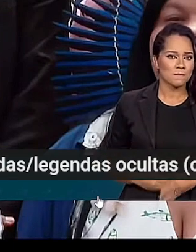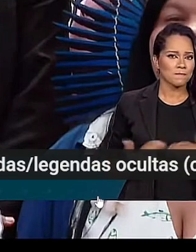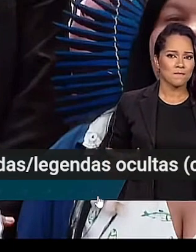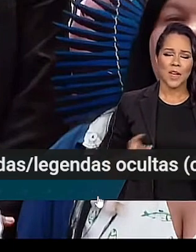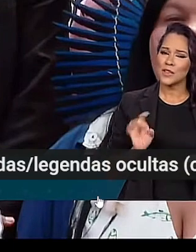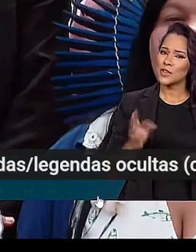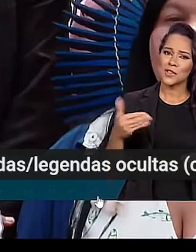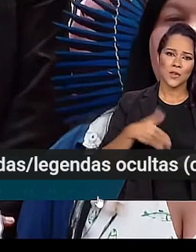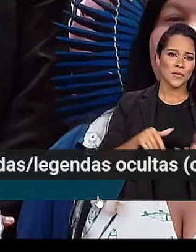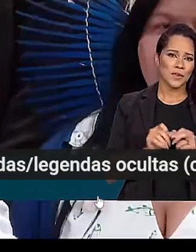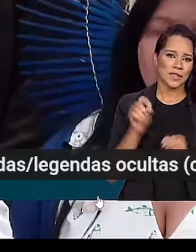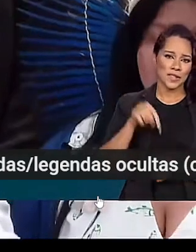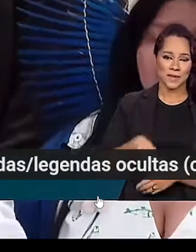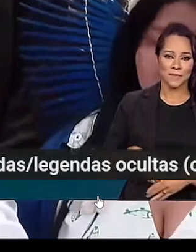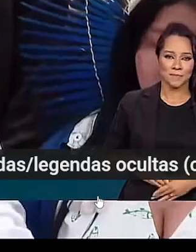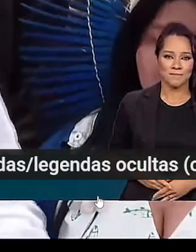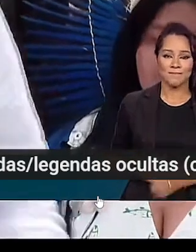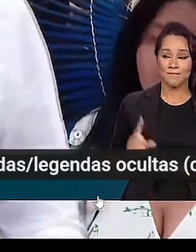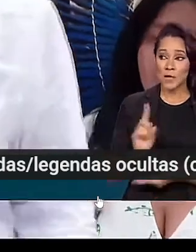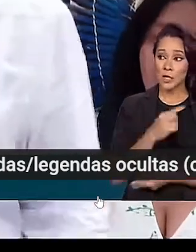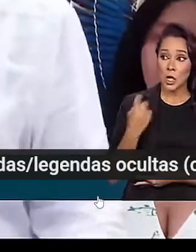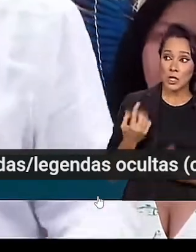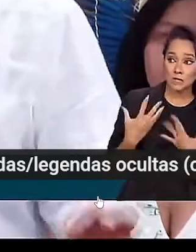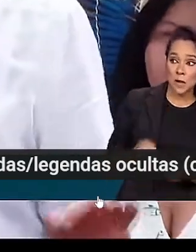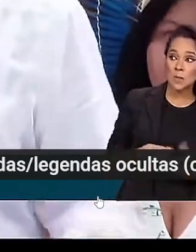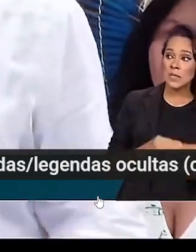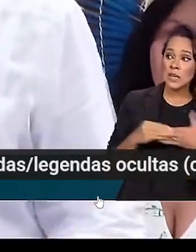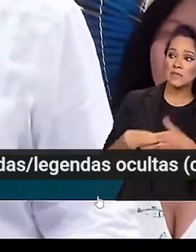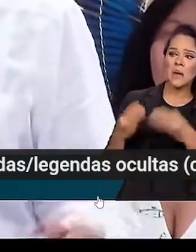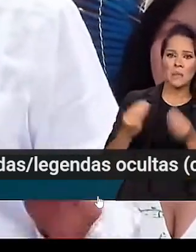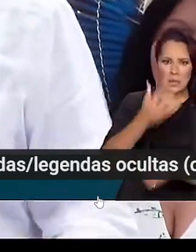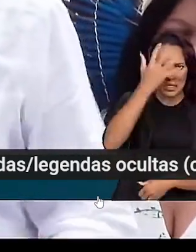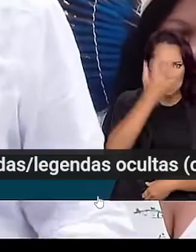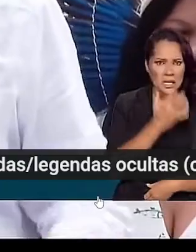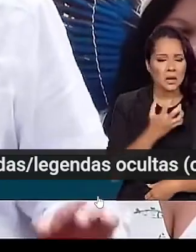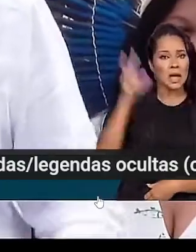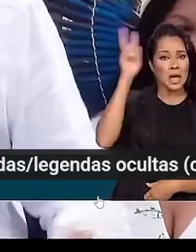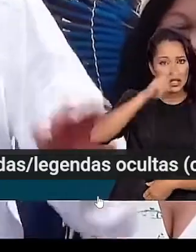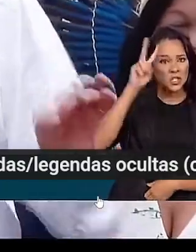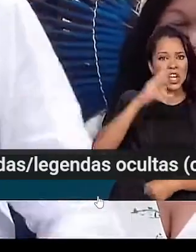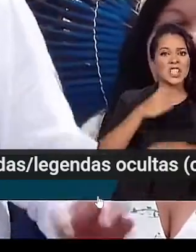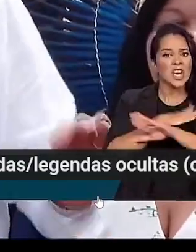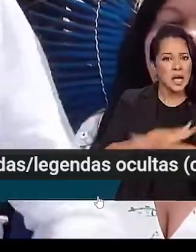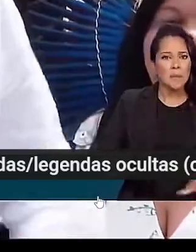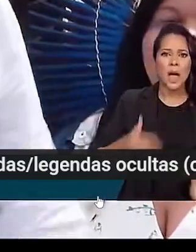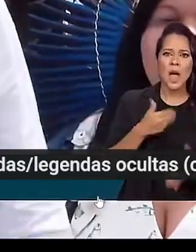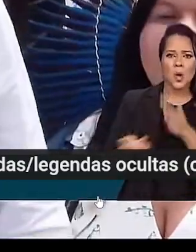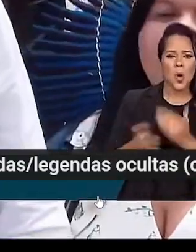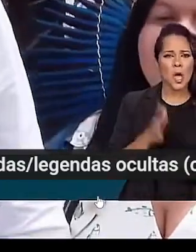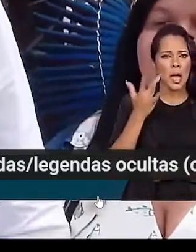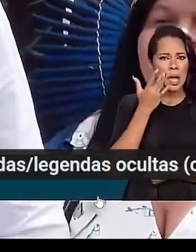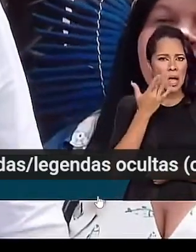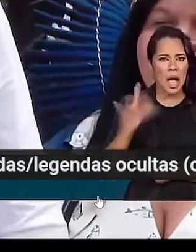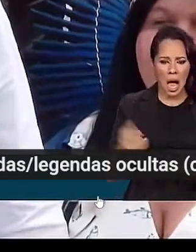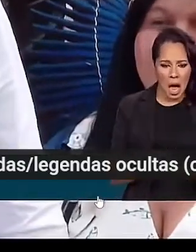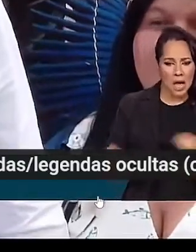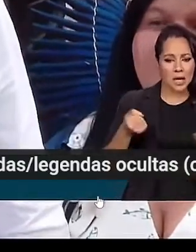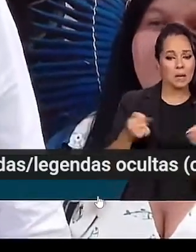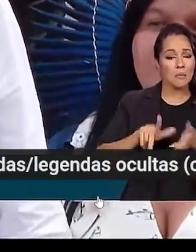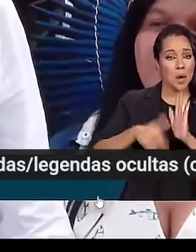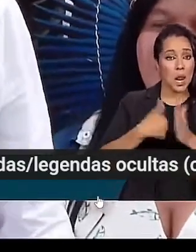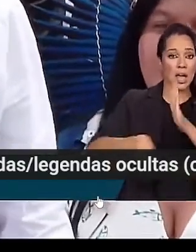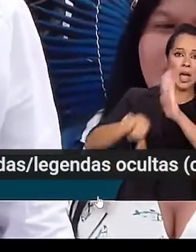militares, sinceramente, estão envergonhando o povo brasileiro. Isso não se vê em nenhum país democrático do mundo.